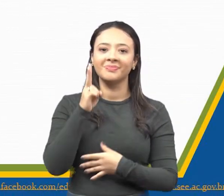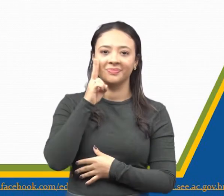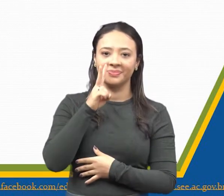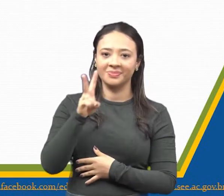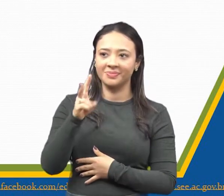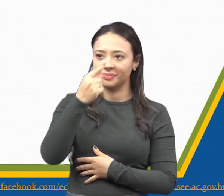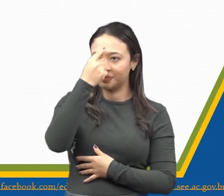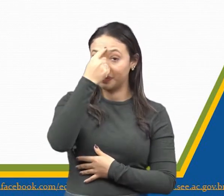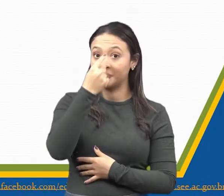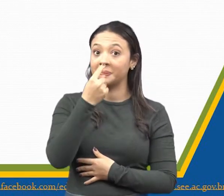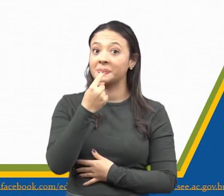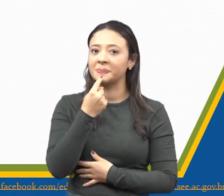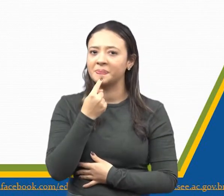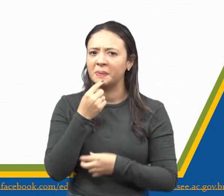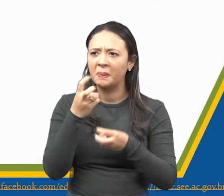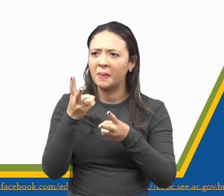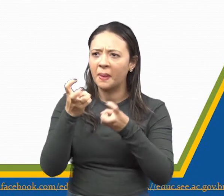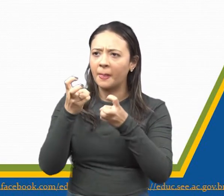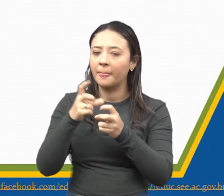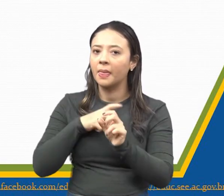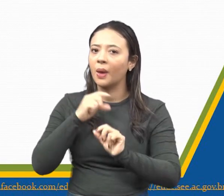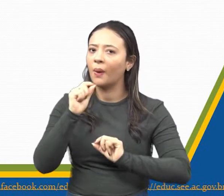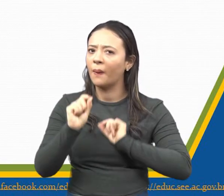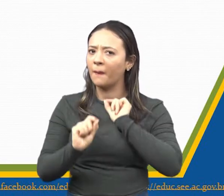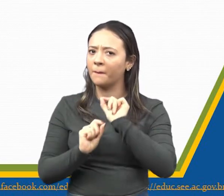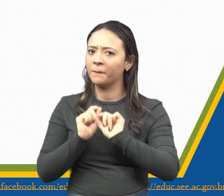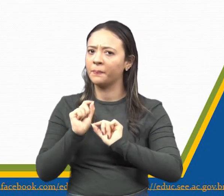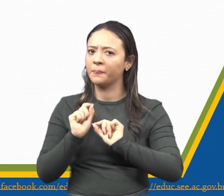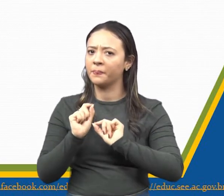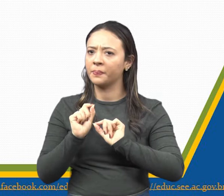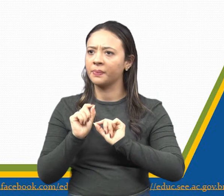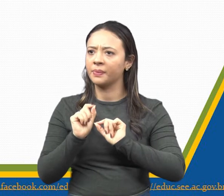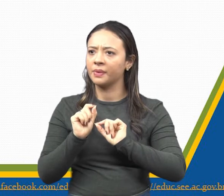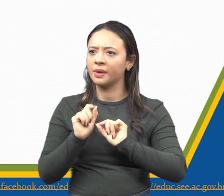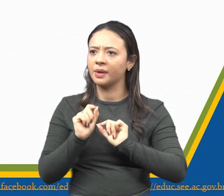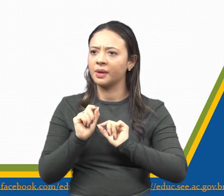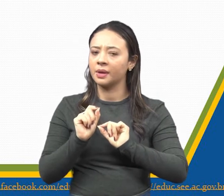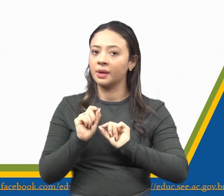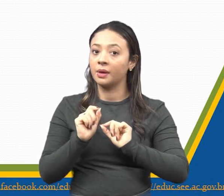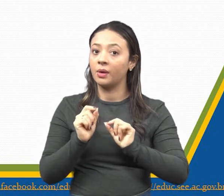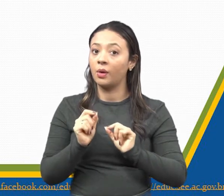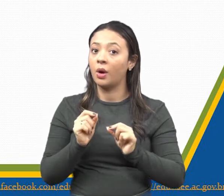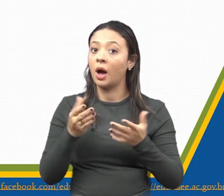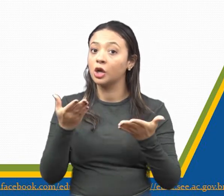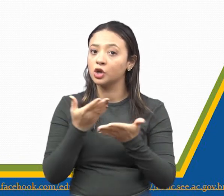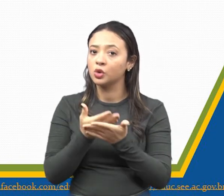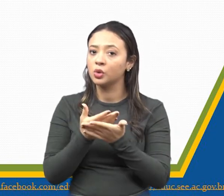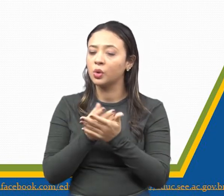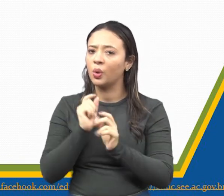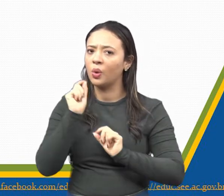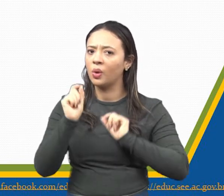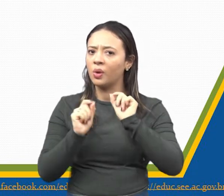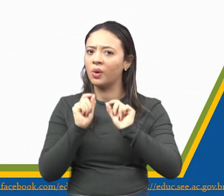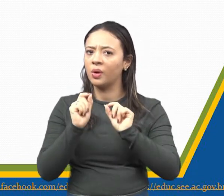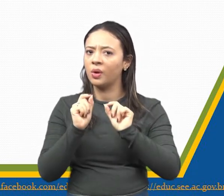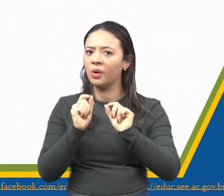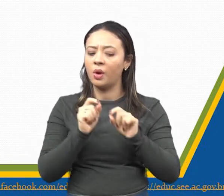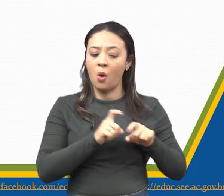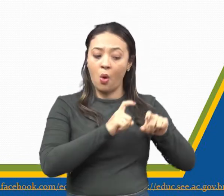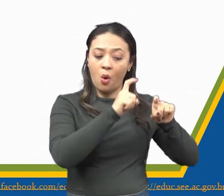Acompanhem aí. Observem esta imagem. Estamos falando de quê?